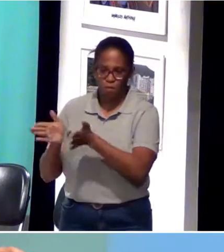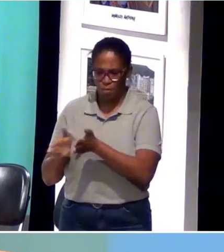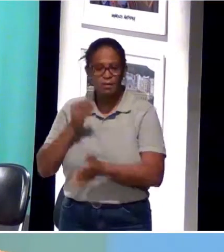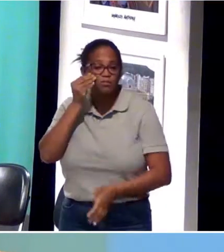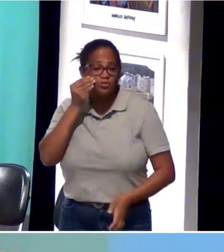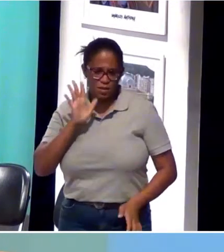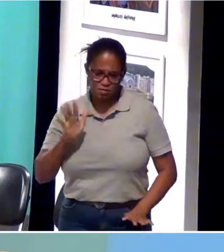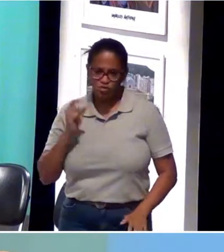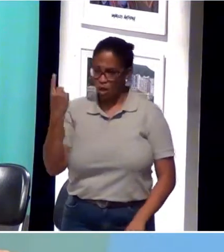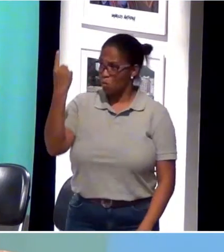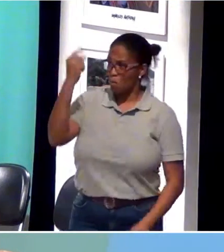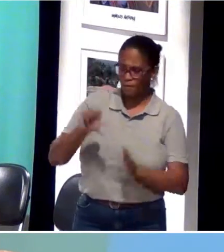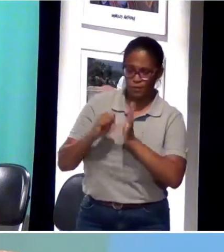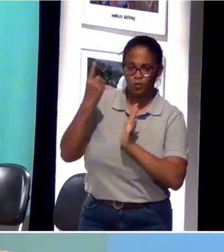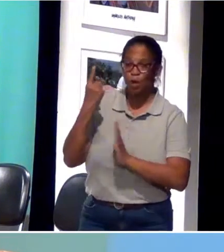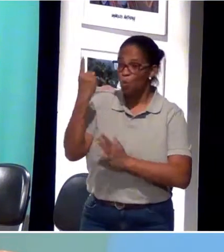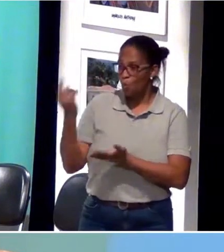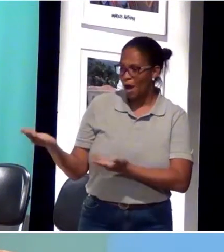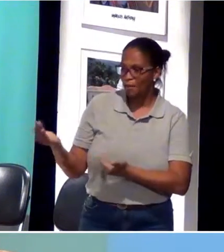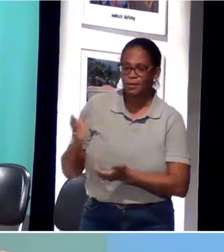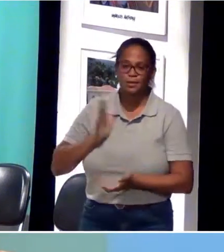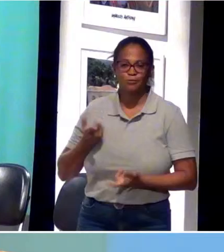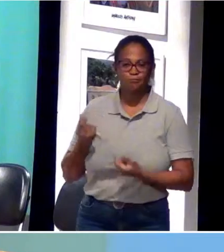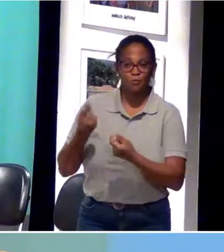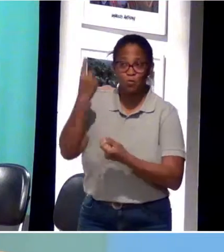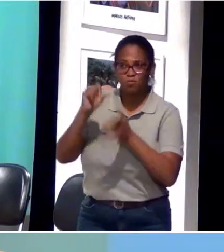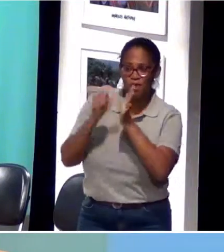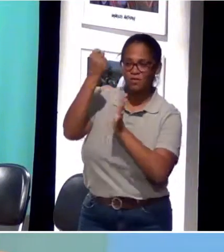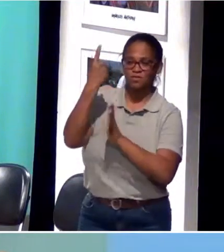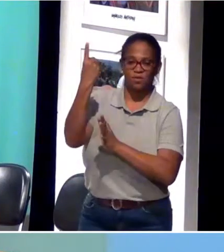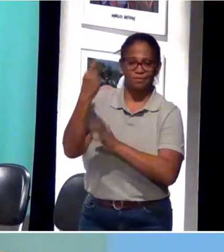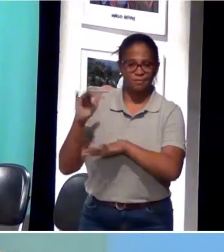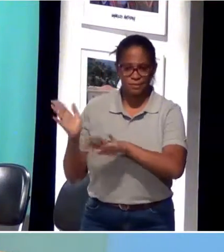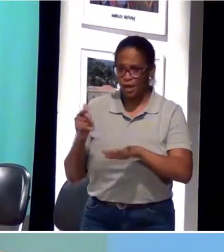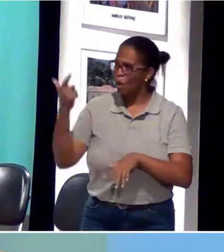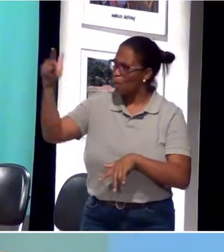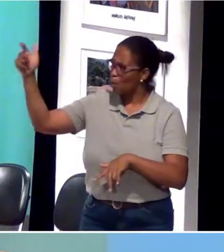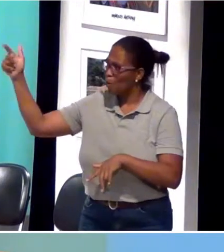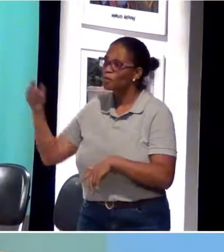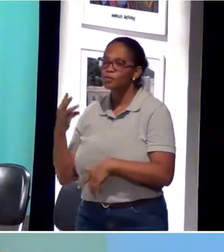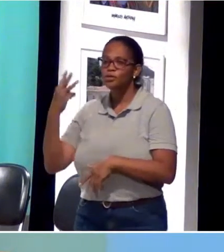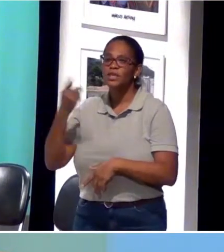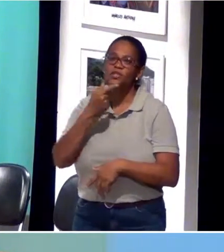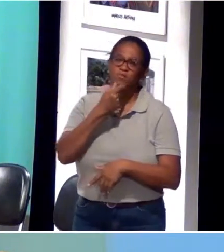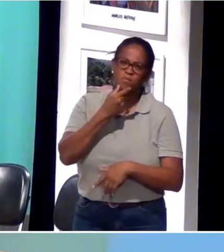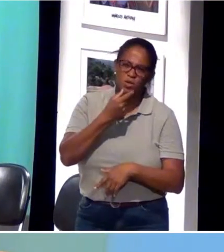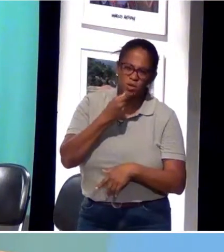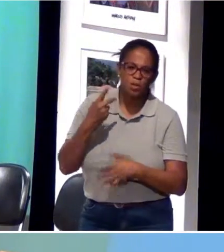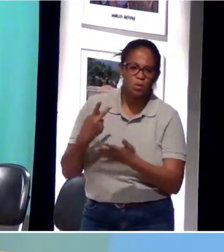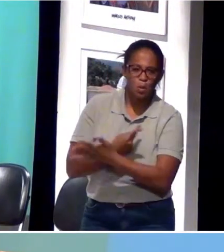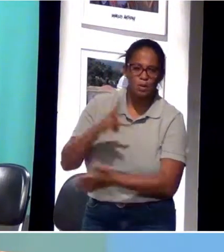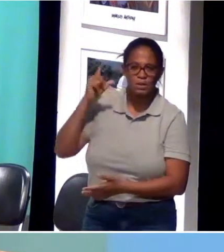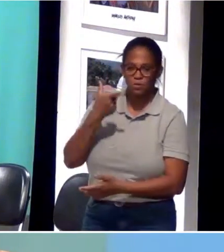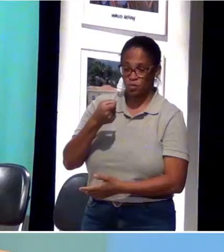um adolescente de classe média, fora os 13 meninos que foram apreendidos em 2013 nas jornadas,